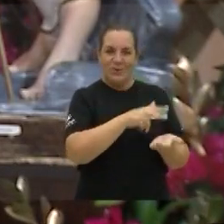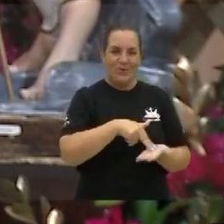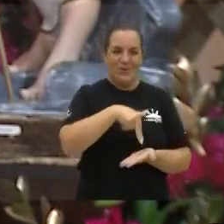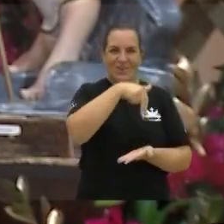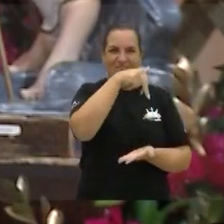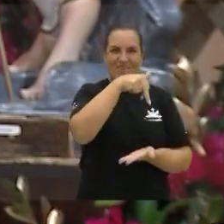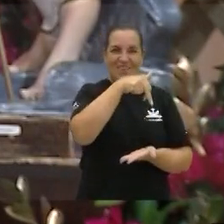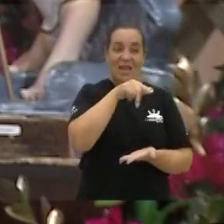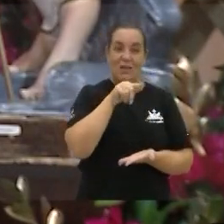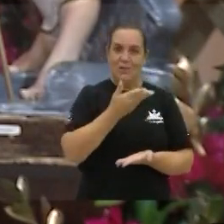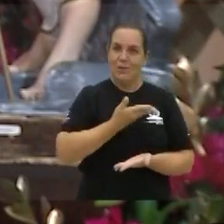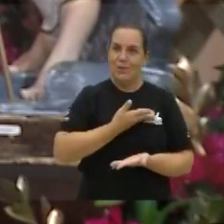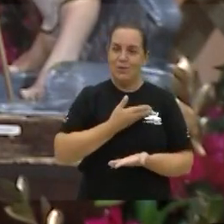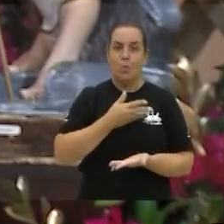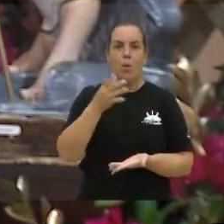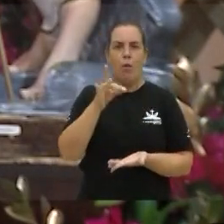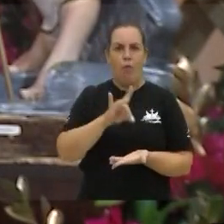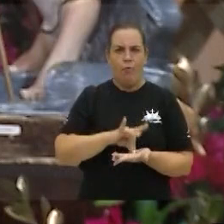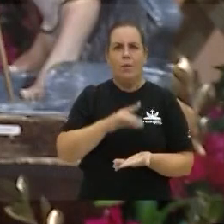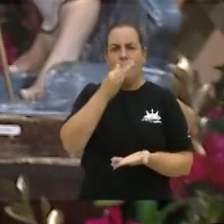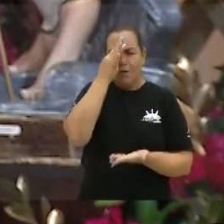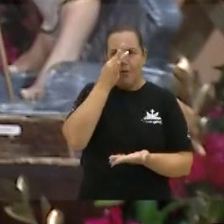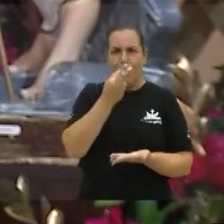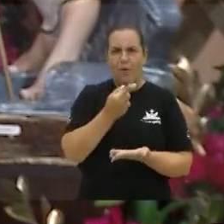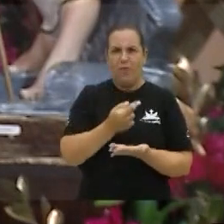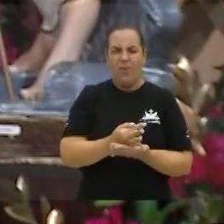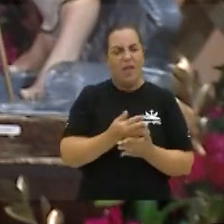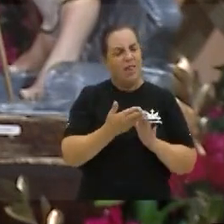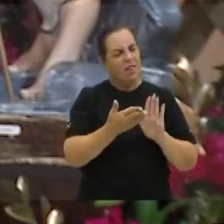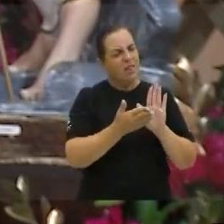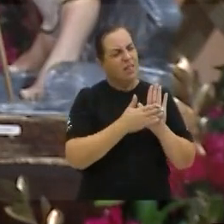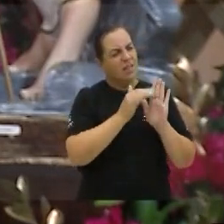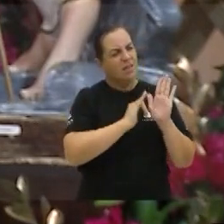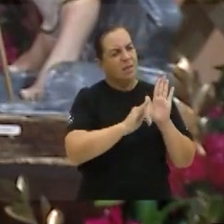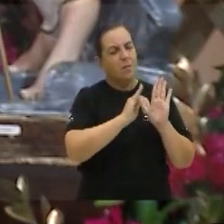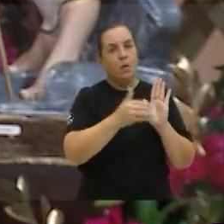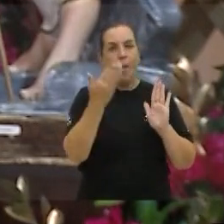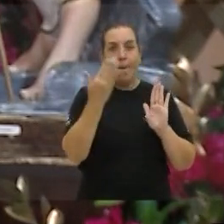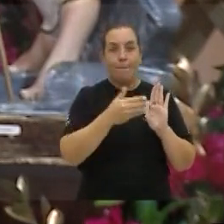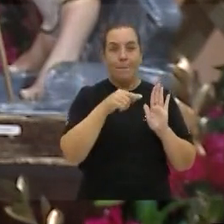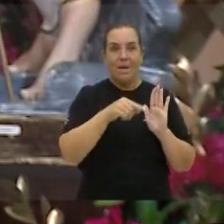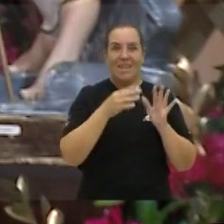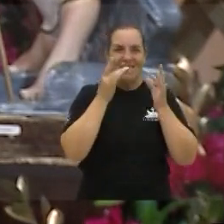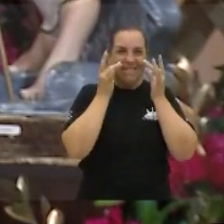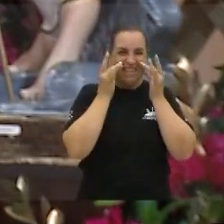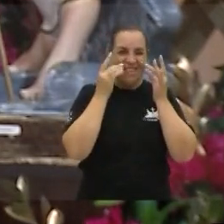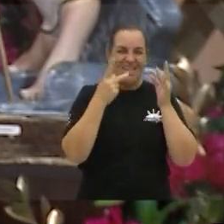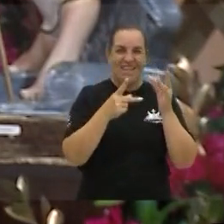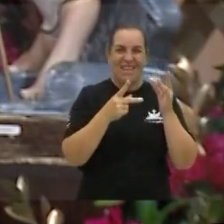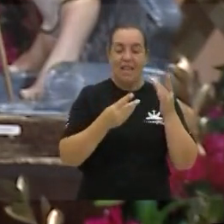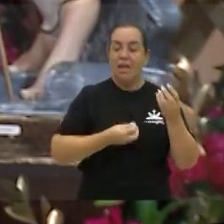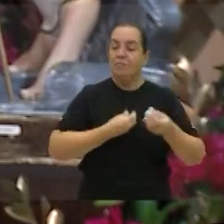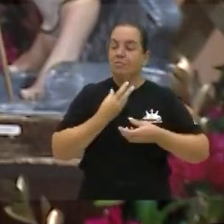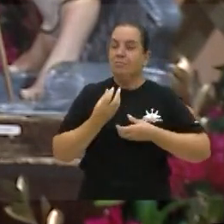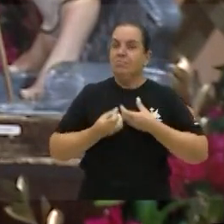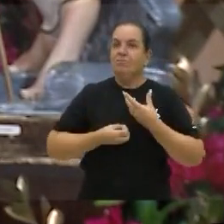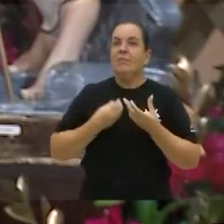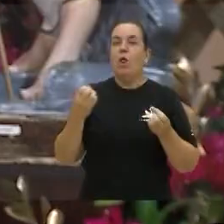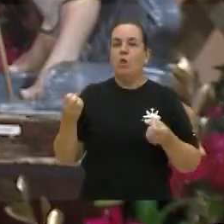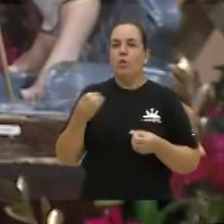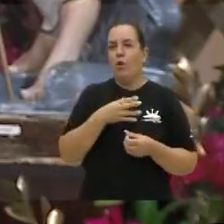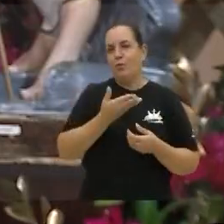seus discípulos confirmam a fé, testemunham a presença dele e despertam novos